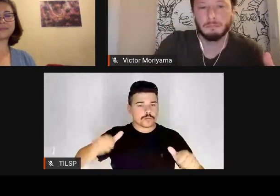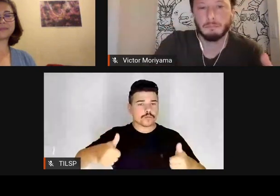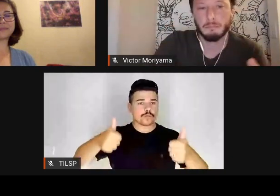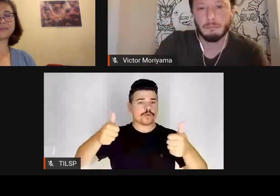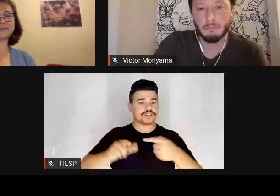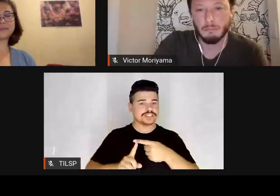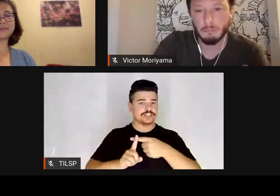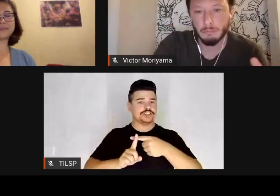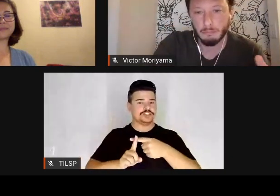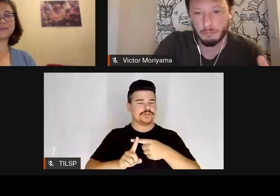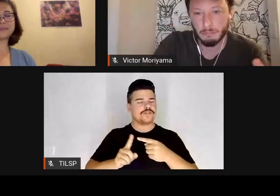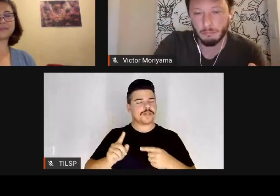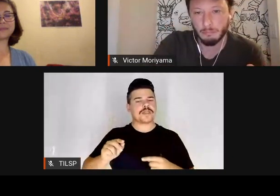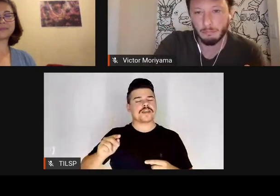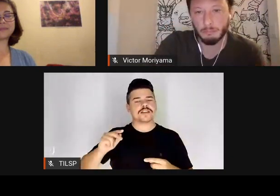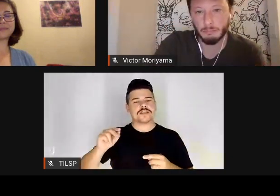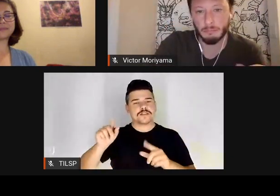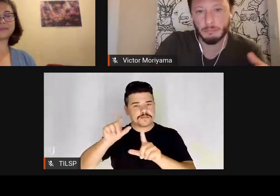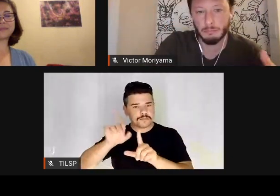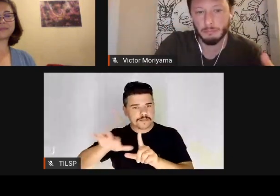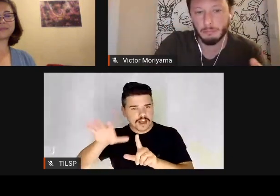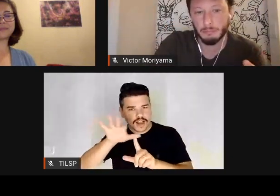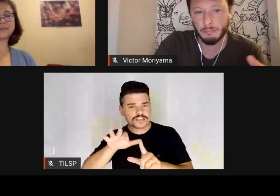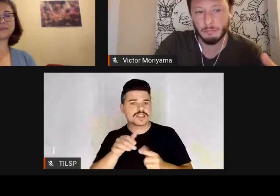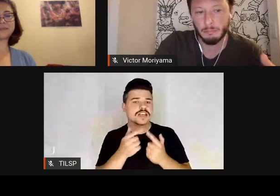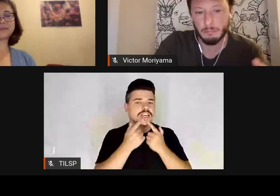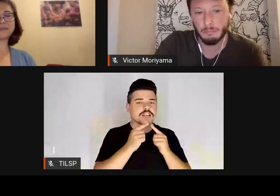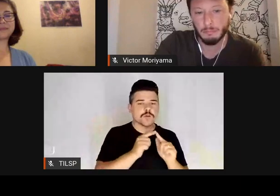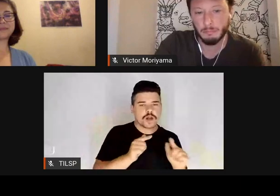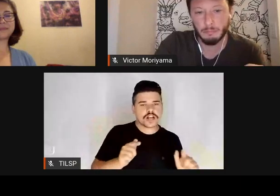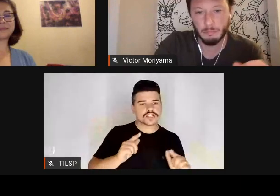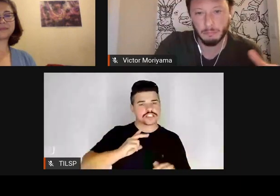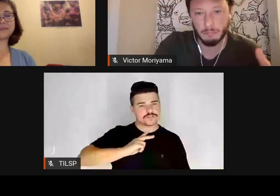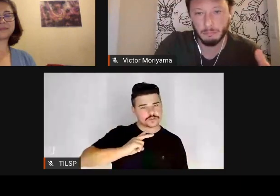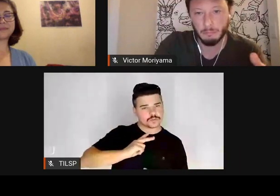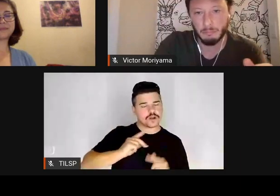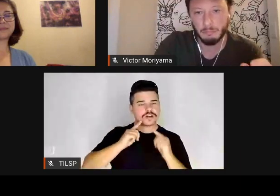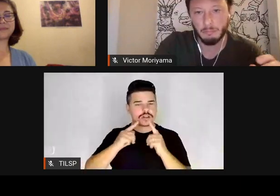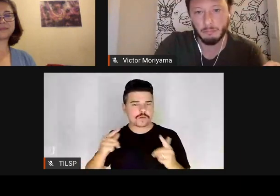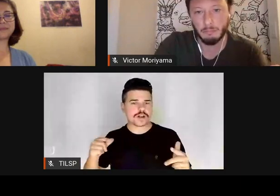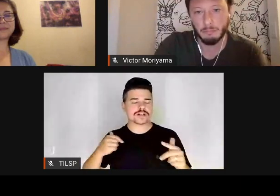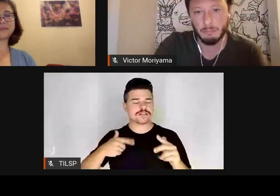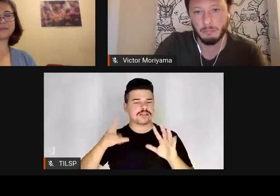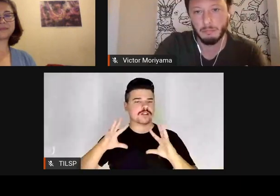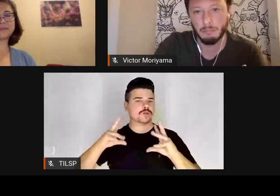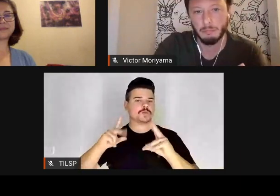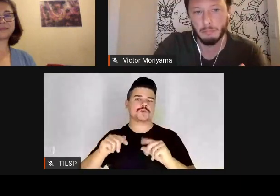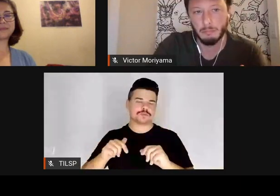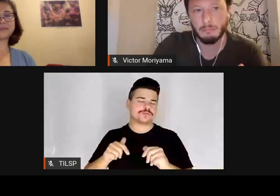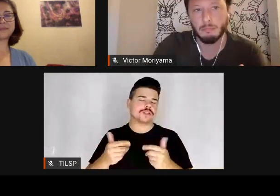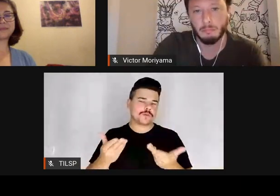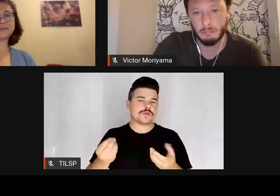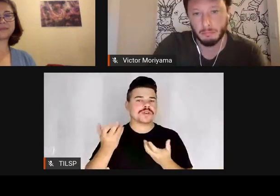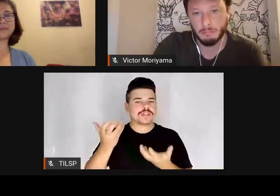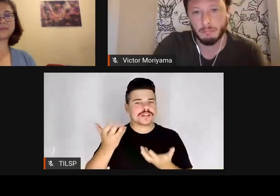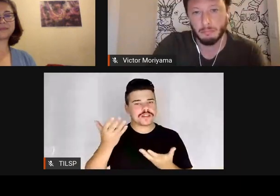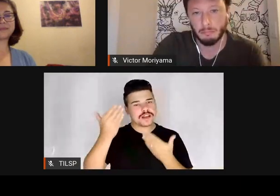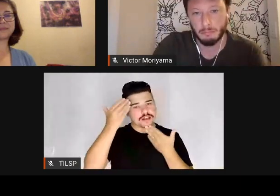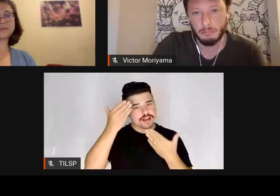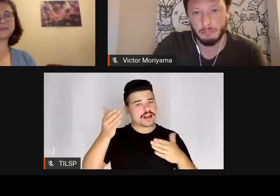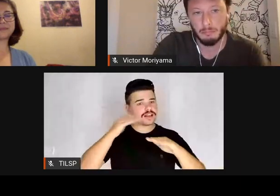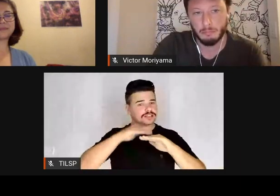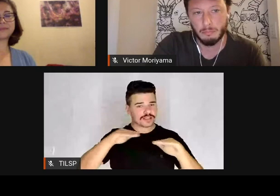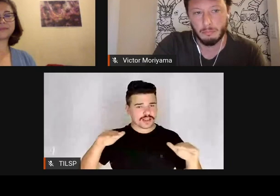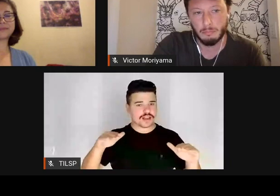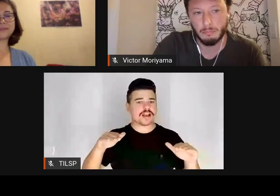imagem como linguagem individual, como linguagem democrática. Então, eu queria encerrar por aqui, não sei se, por